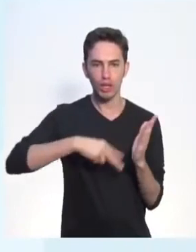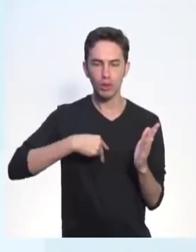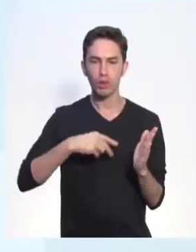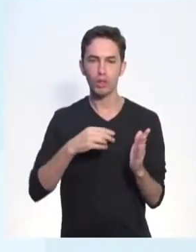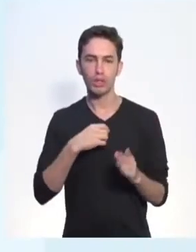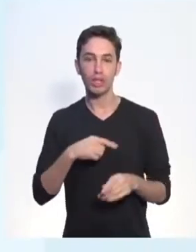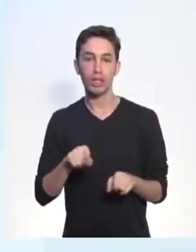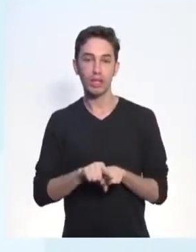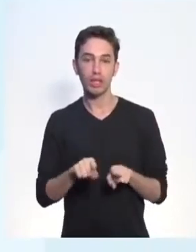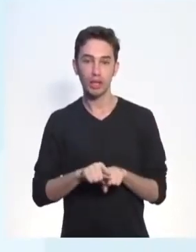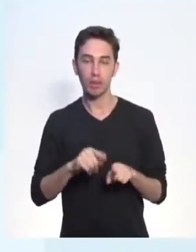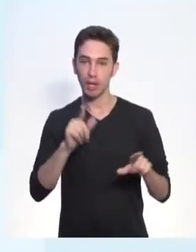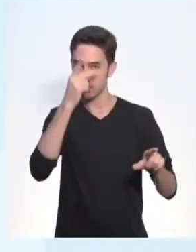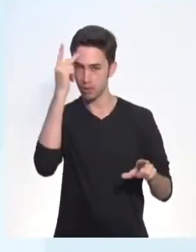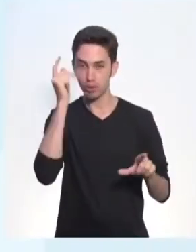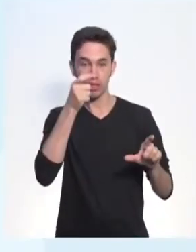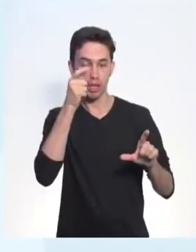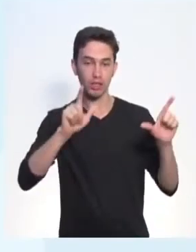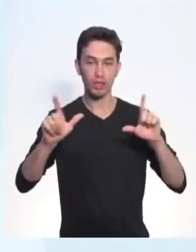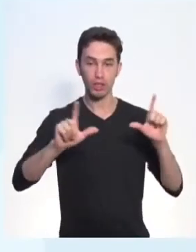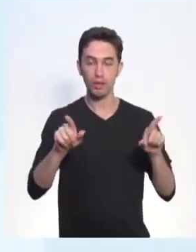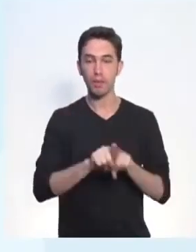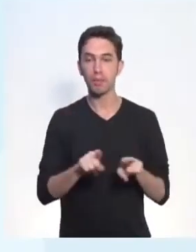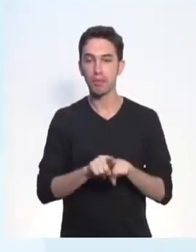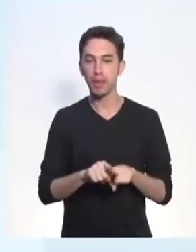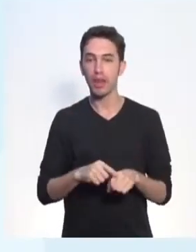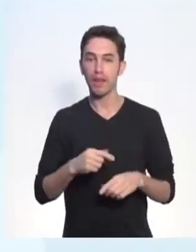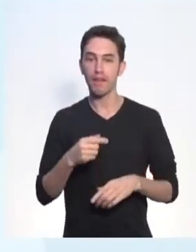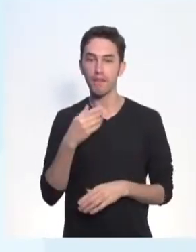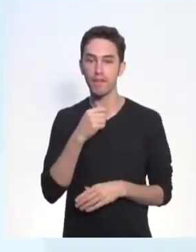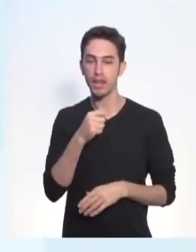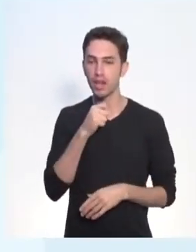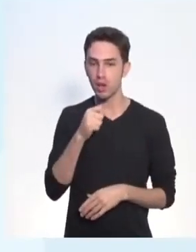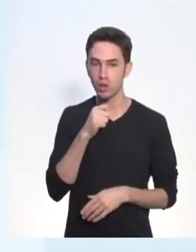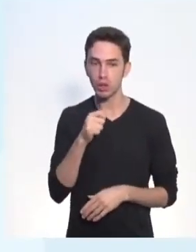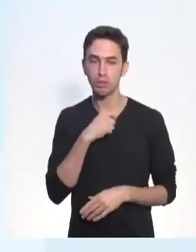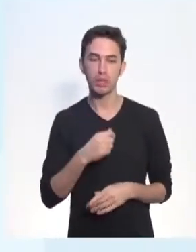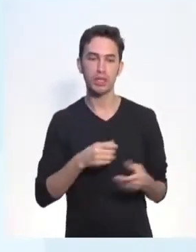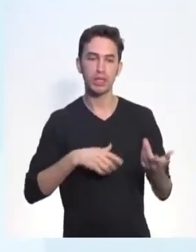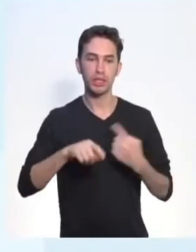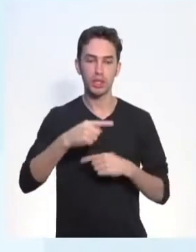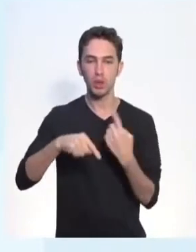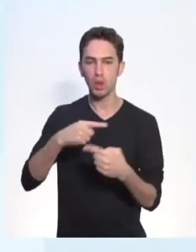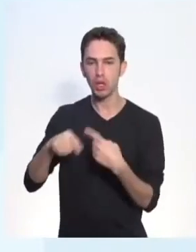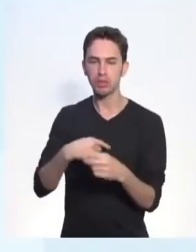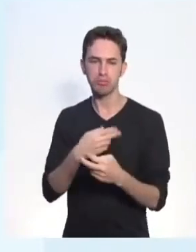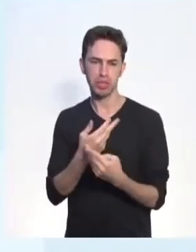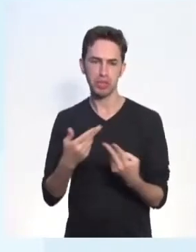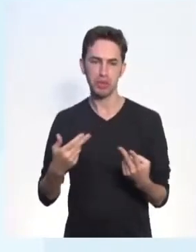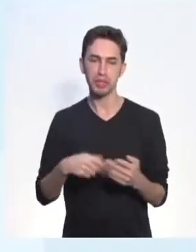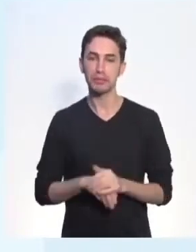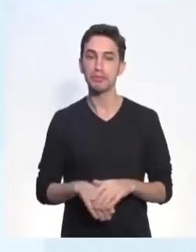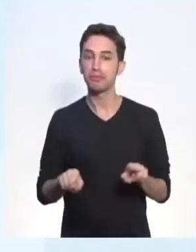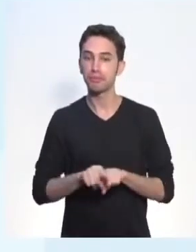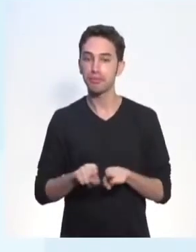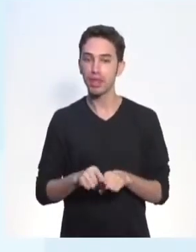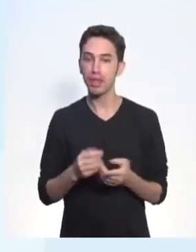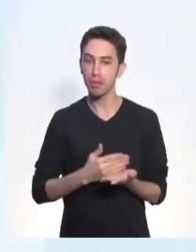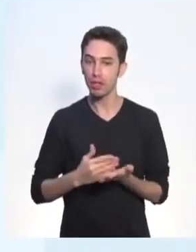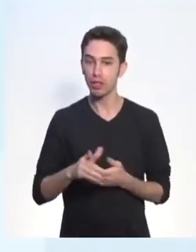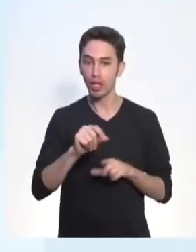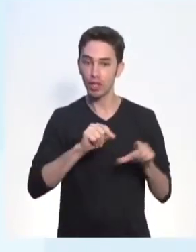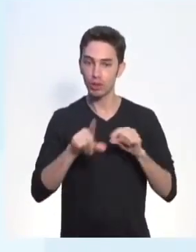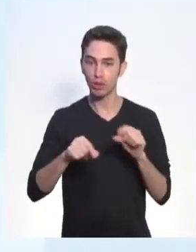fato. A outra habilidade, utilizar recursos de captação e edição de áudio e imagem, câmera, filmadora,